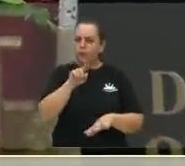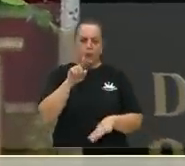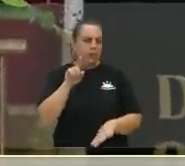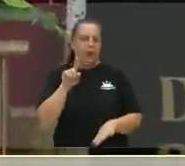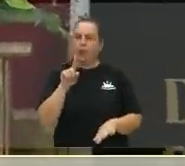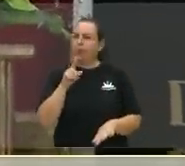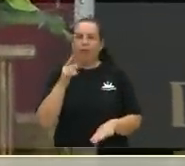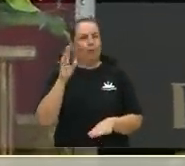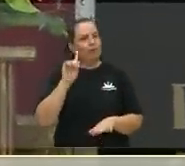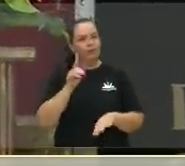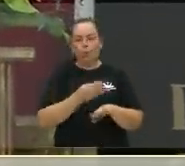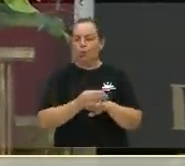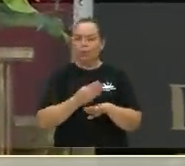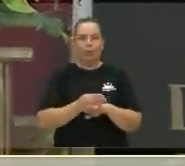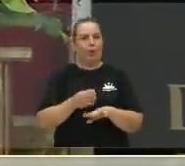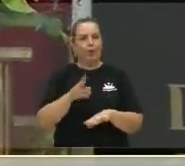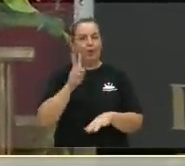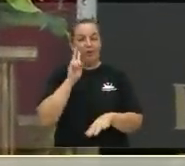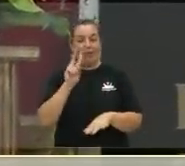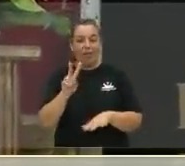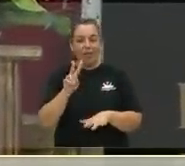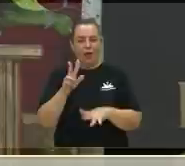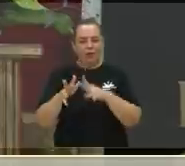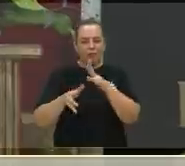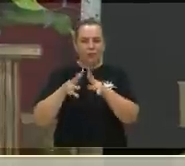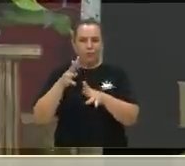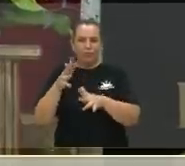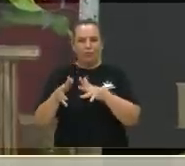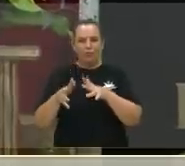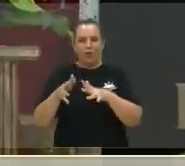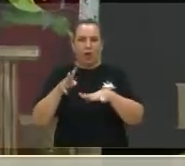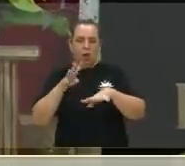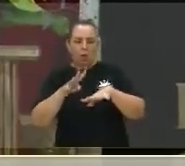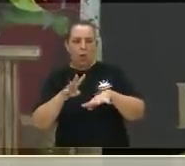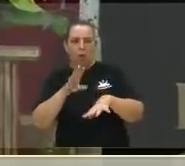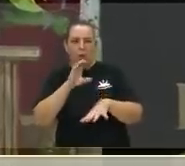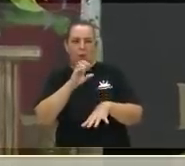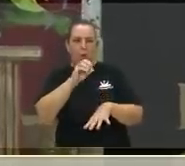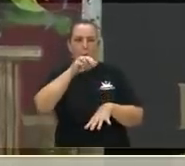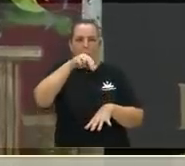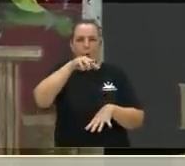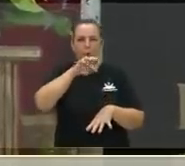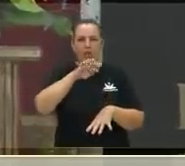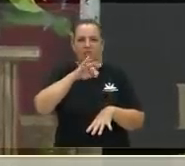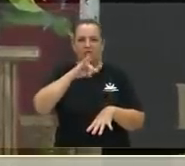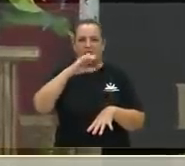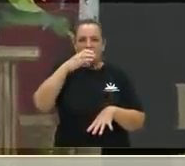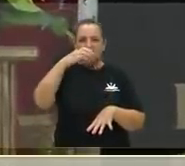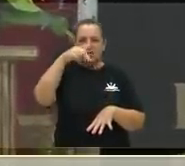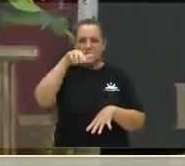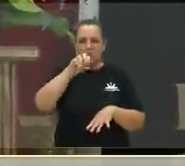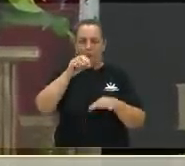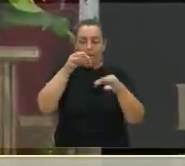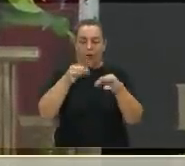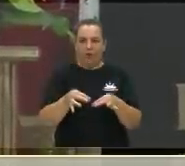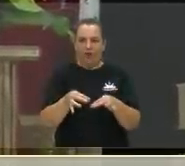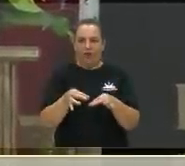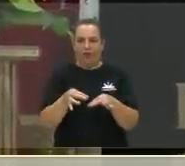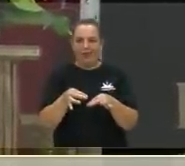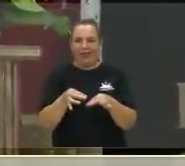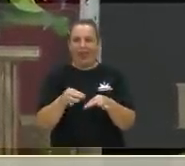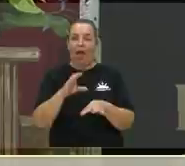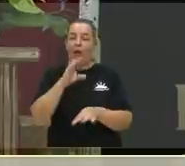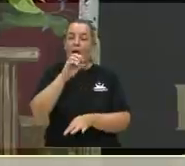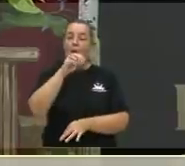acostumado a ouvir contrição perfeita e imperfeita se a